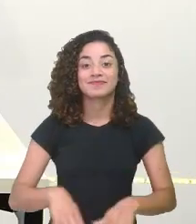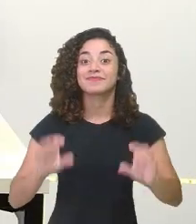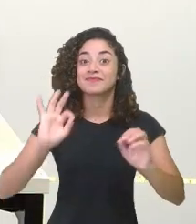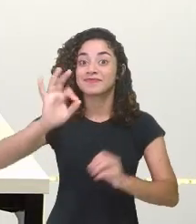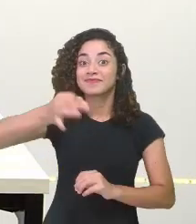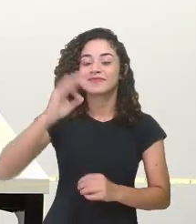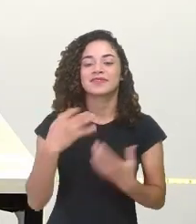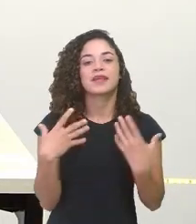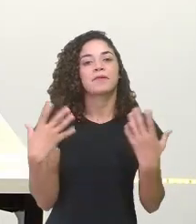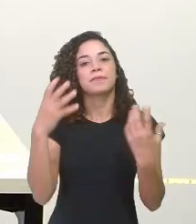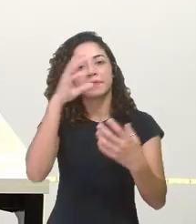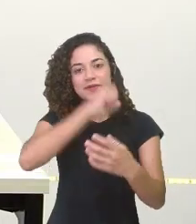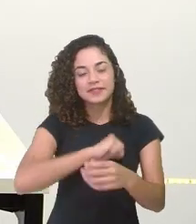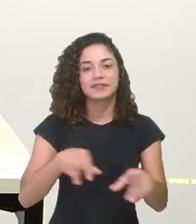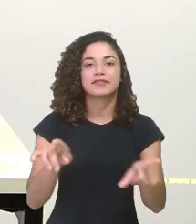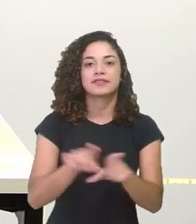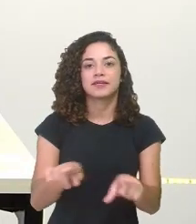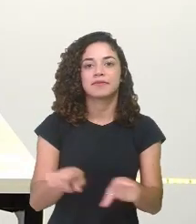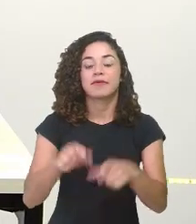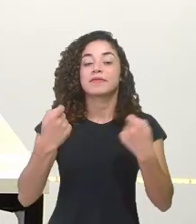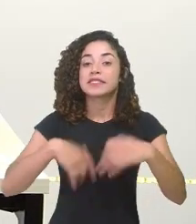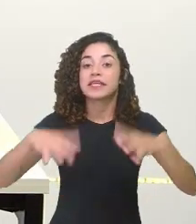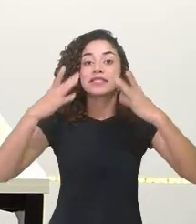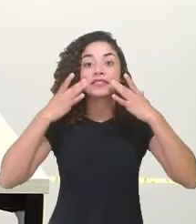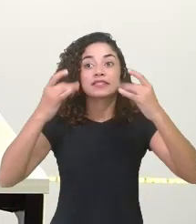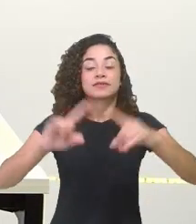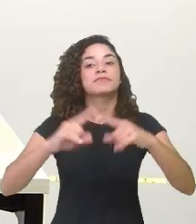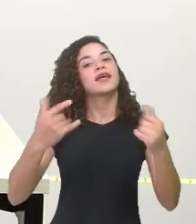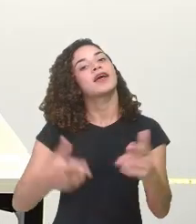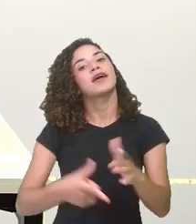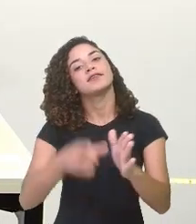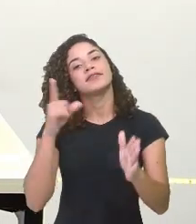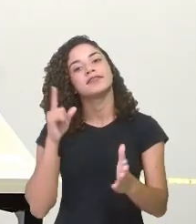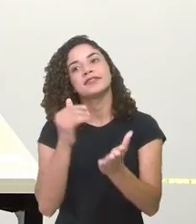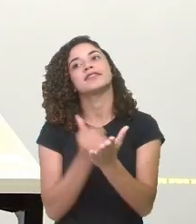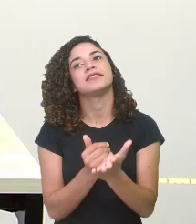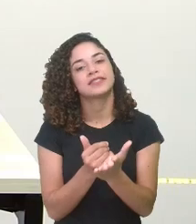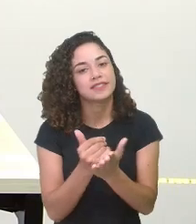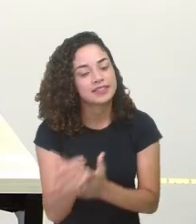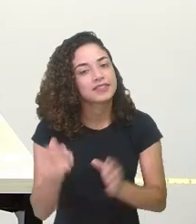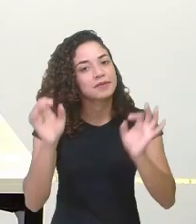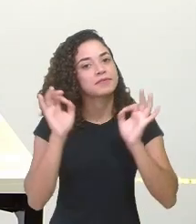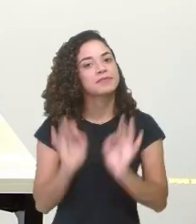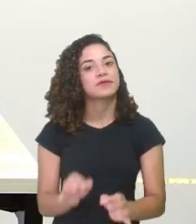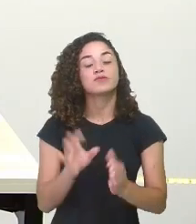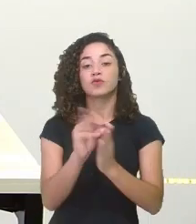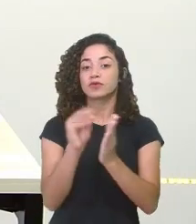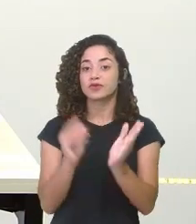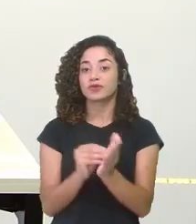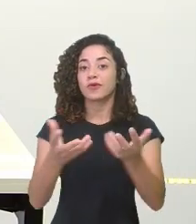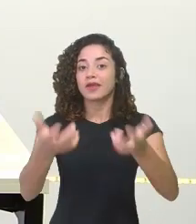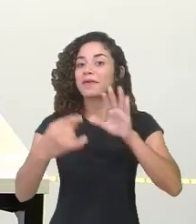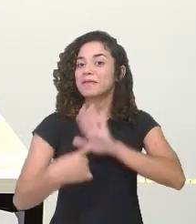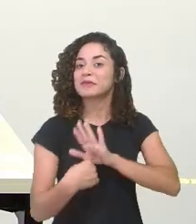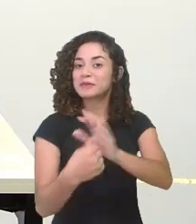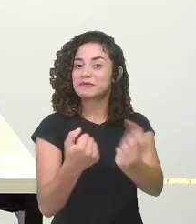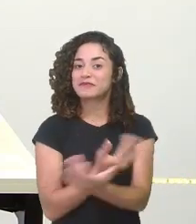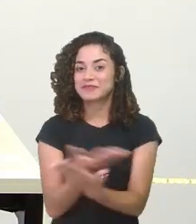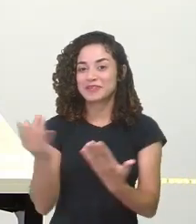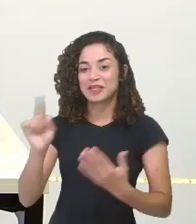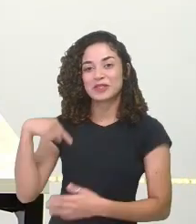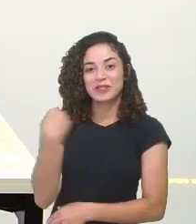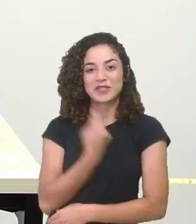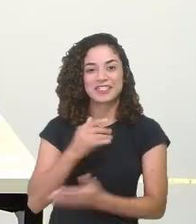mesmo, para poder aprender tem que ficar bastante atento. Mas antes de iniciar propriamente o conteúdo da aula, eu quero apresentar a